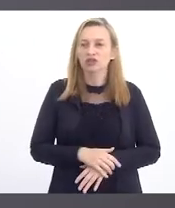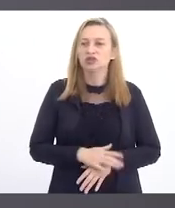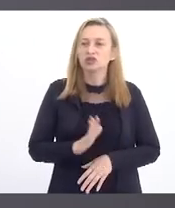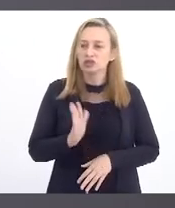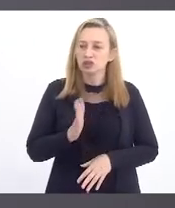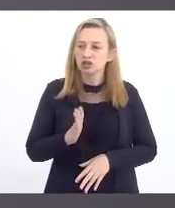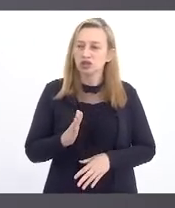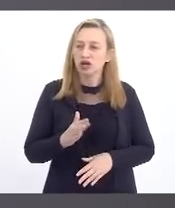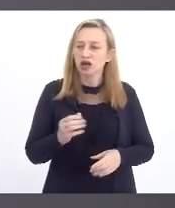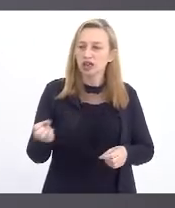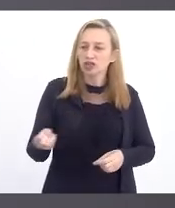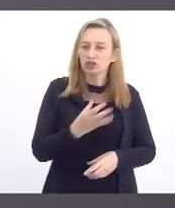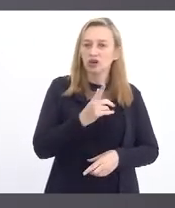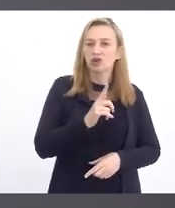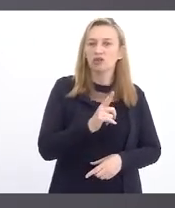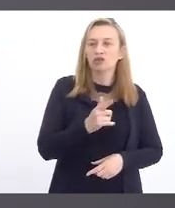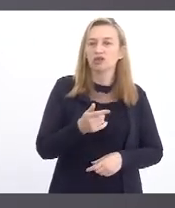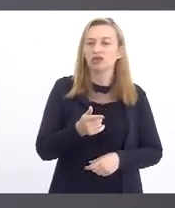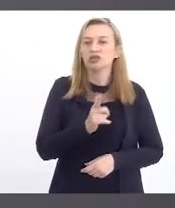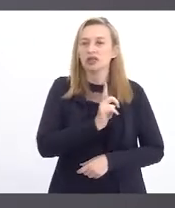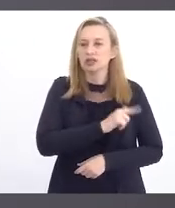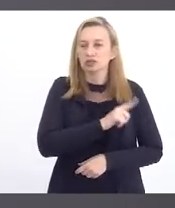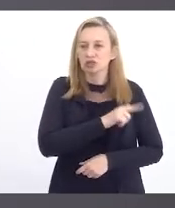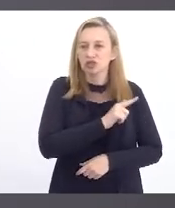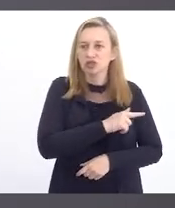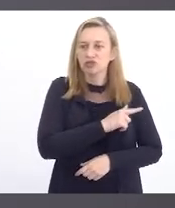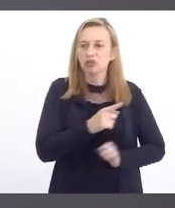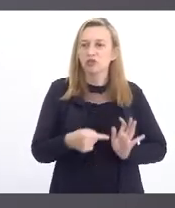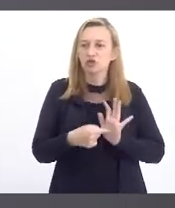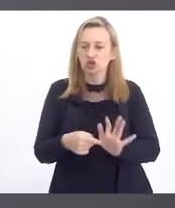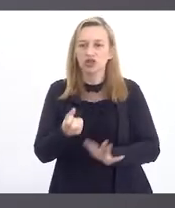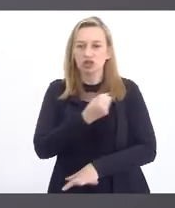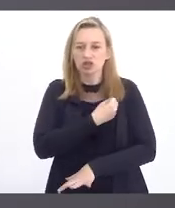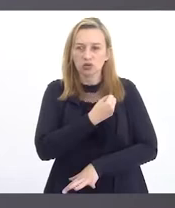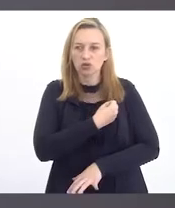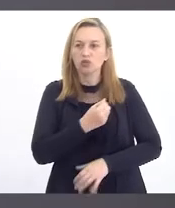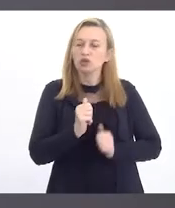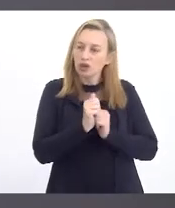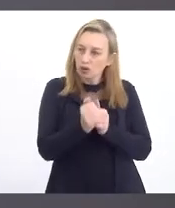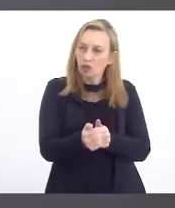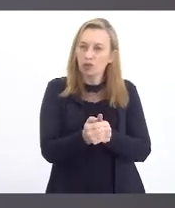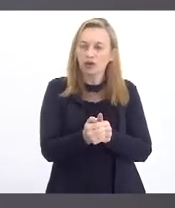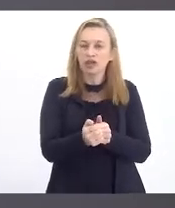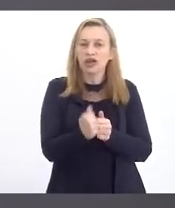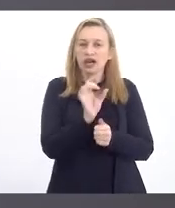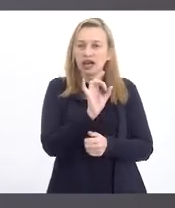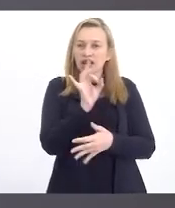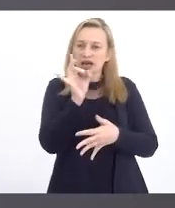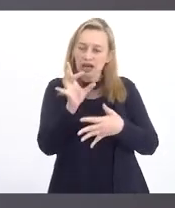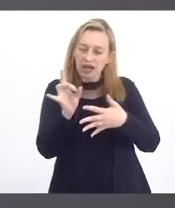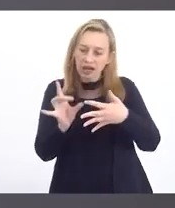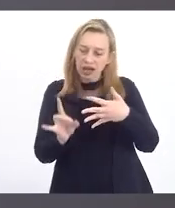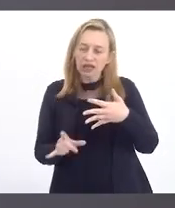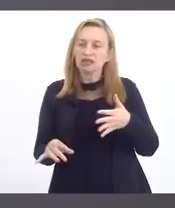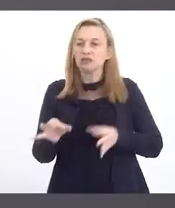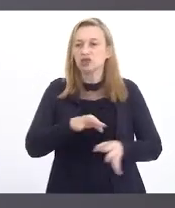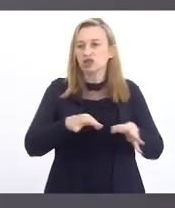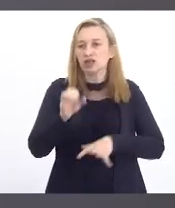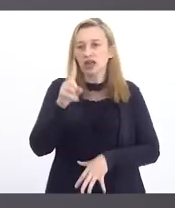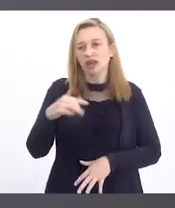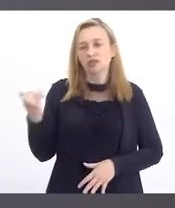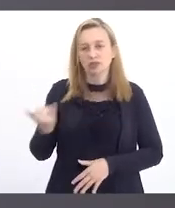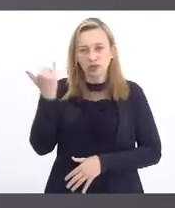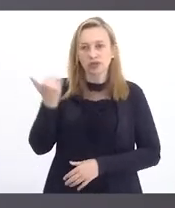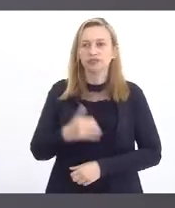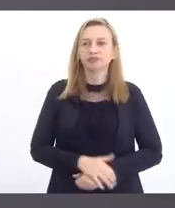gestão vai começar a mostrar esses números para os senhores e vamos, se quiser, acompanhar passo a passo de cada projeto desse, eu acho importantíssimo. Até